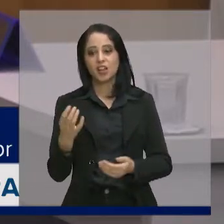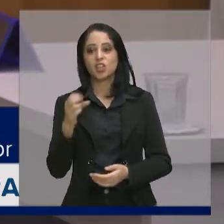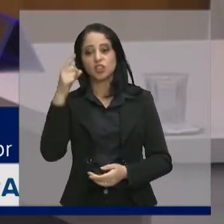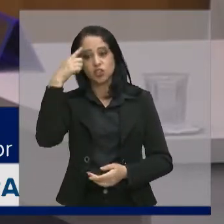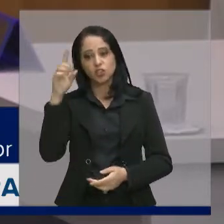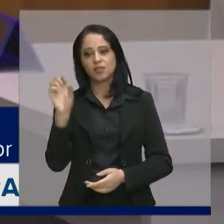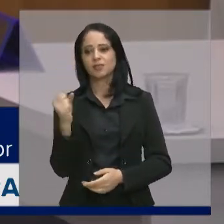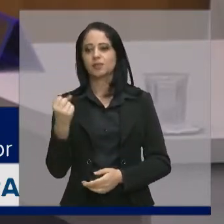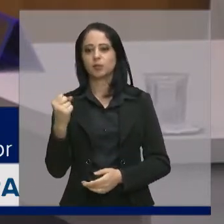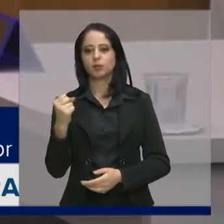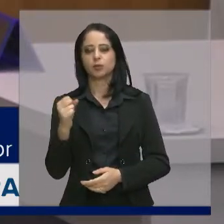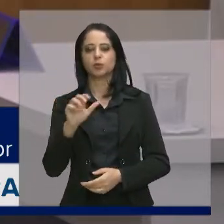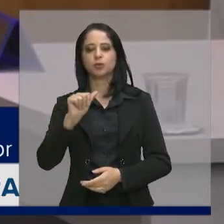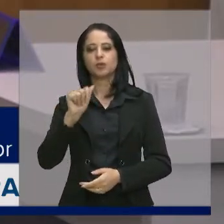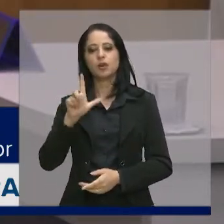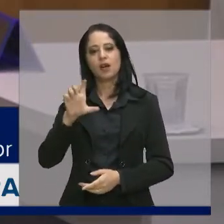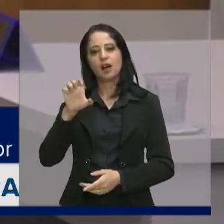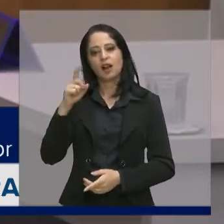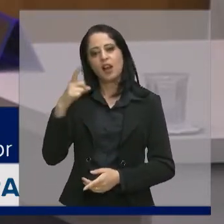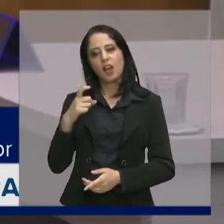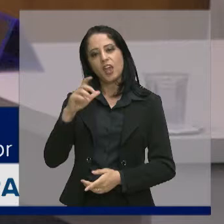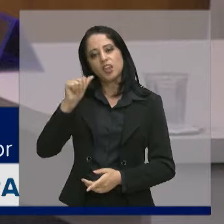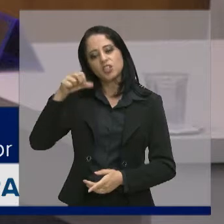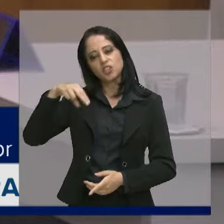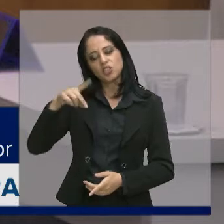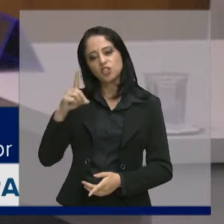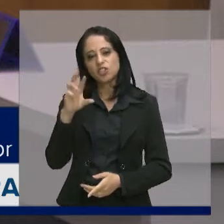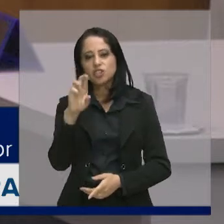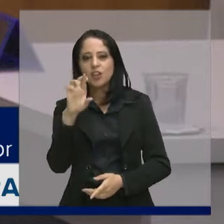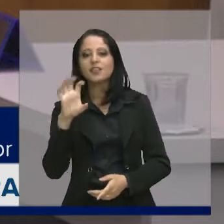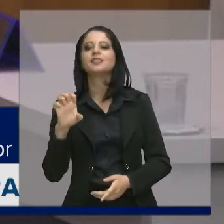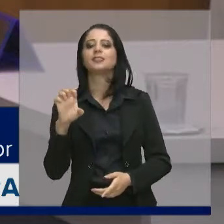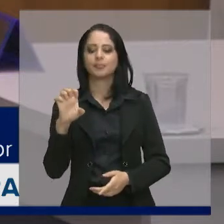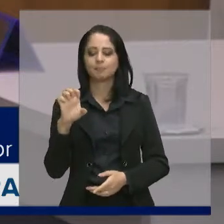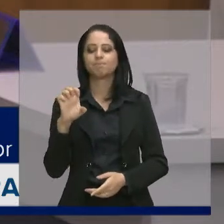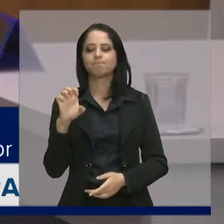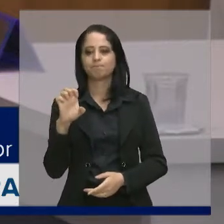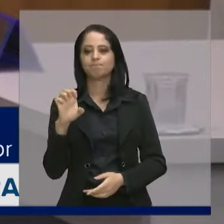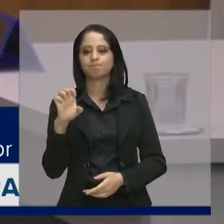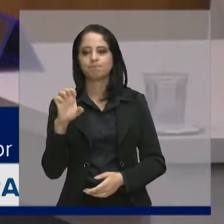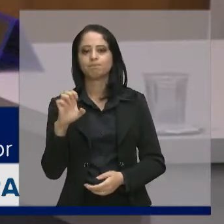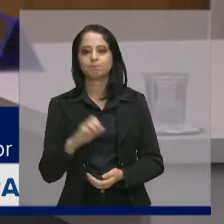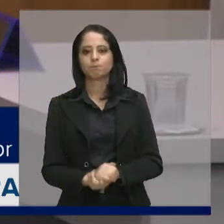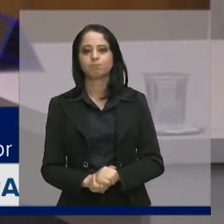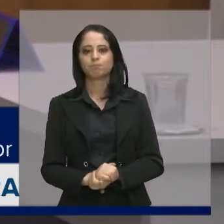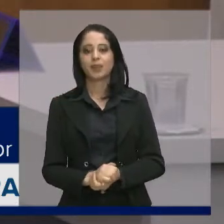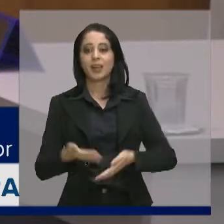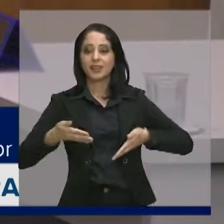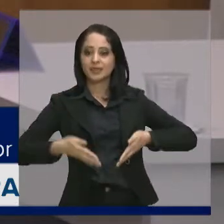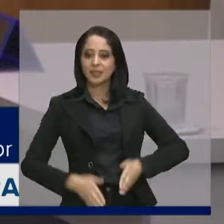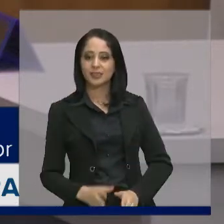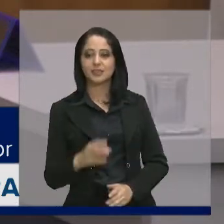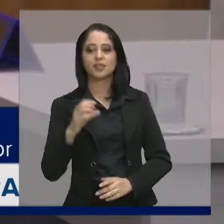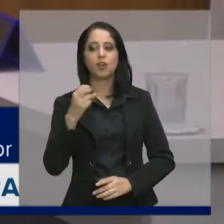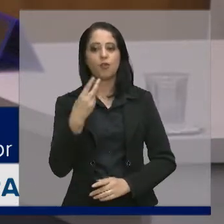o Alexandre Cardoso Castro, o Xandão. Ele nasceu dia